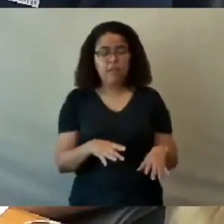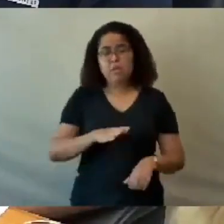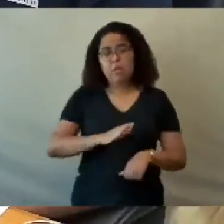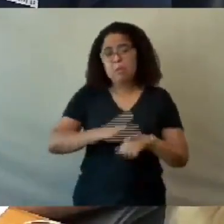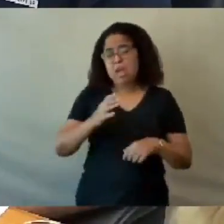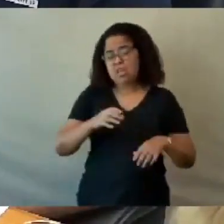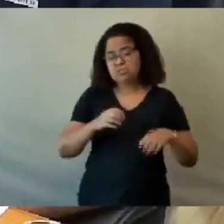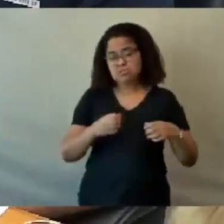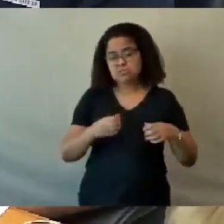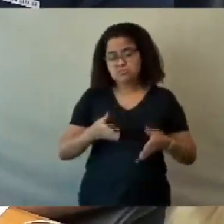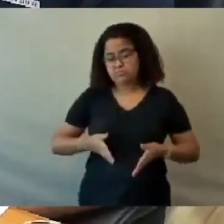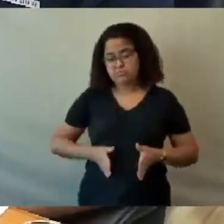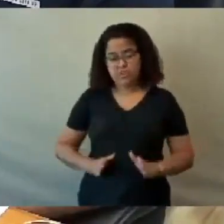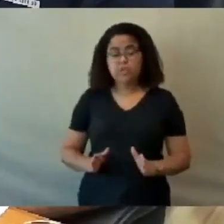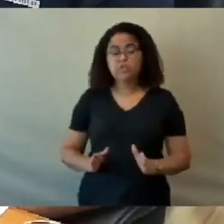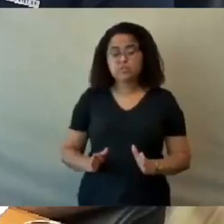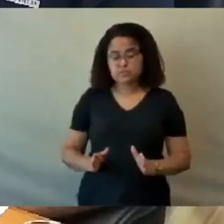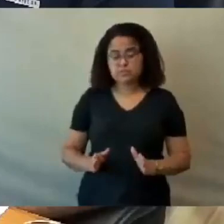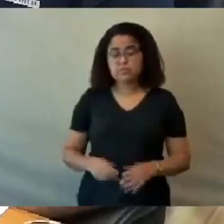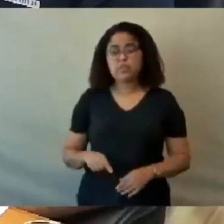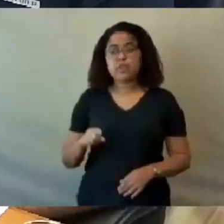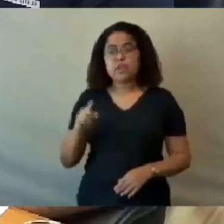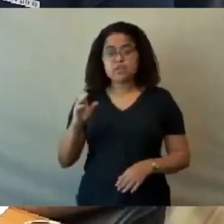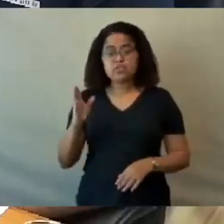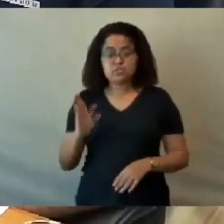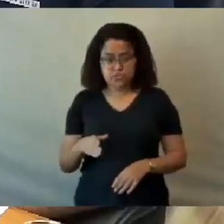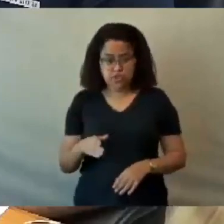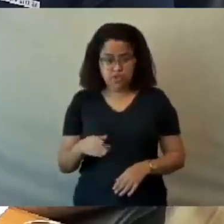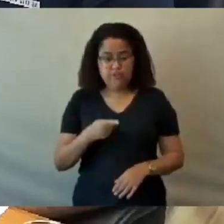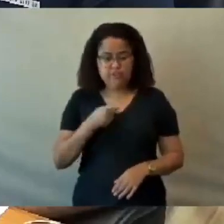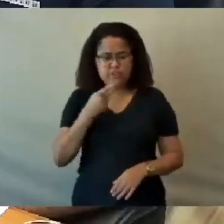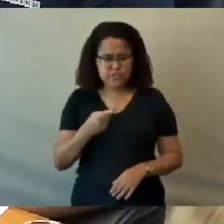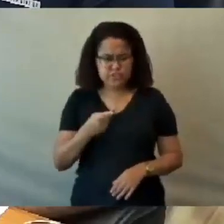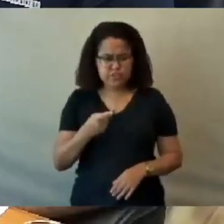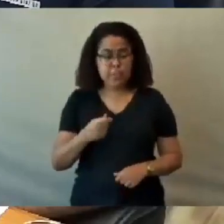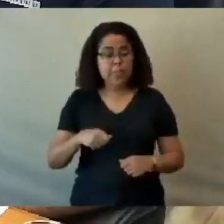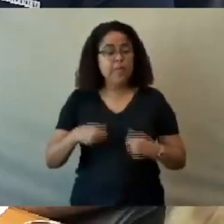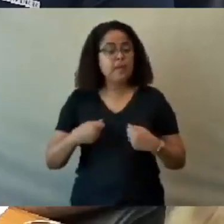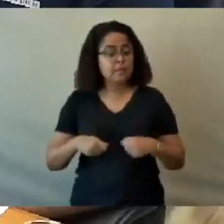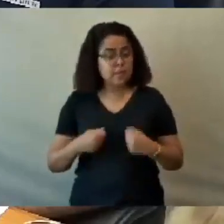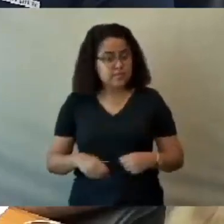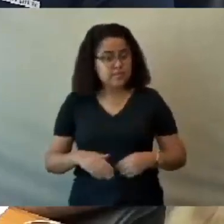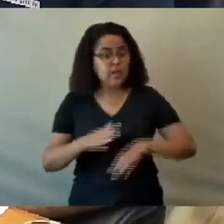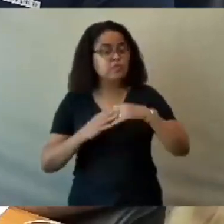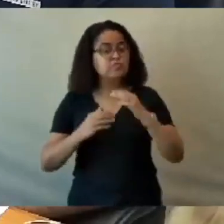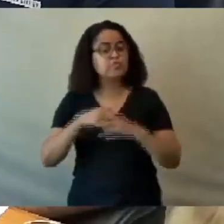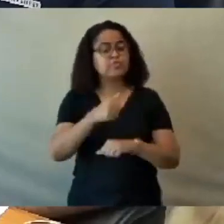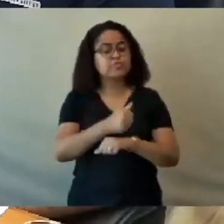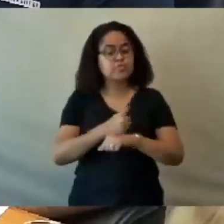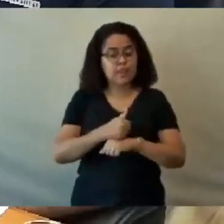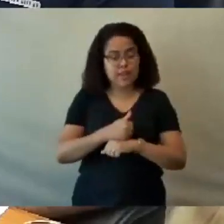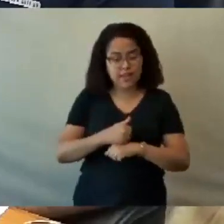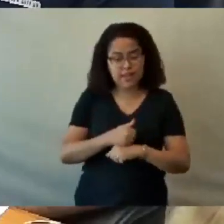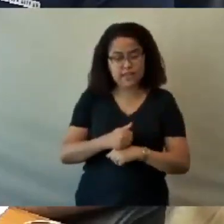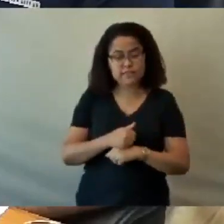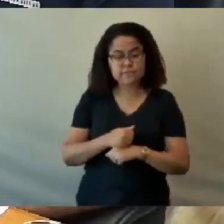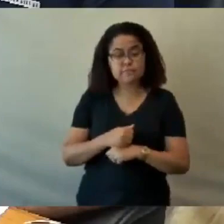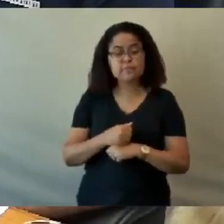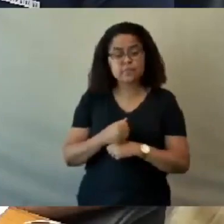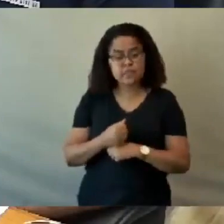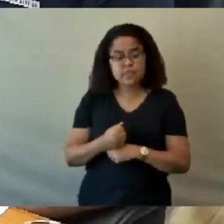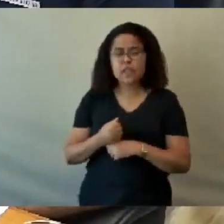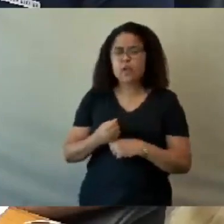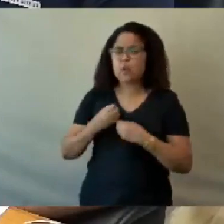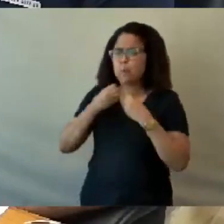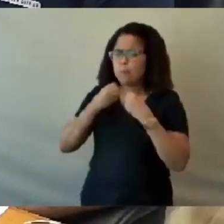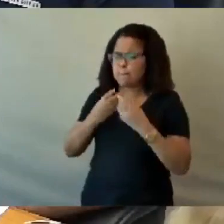Cláudia falou aqui. Capacitar também os profissionais, dar condição de trabalho para os profissionais, é ter esse